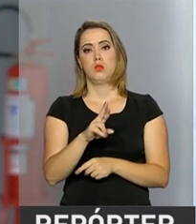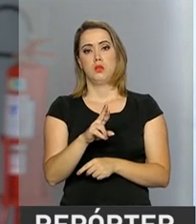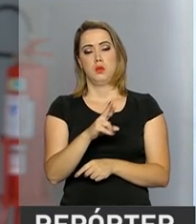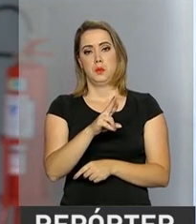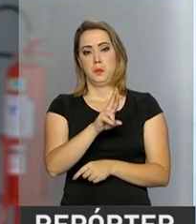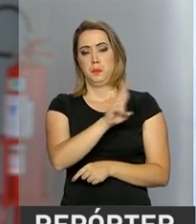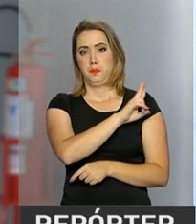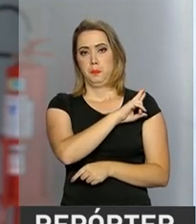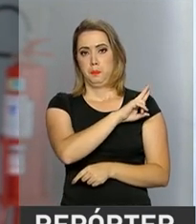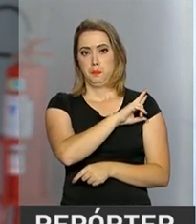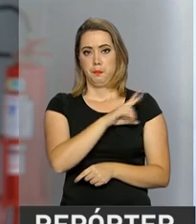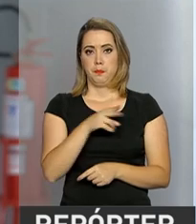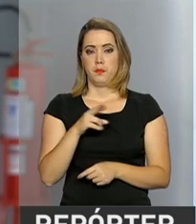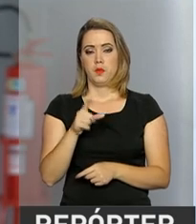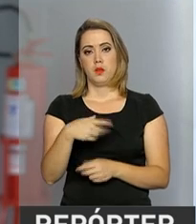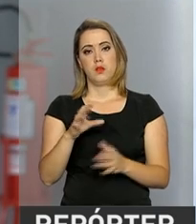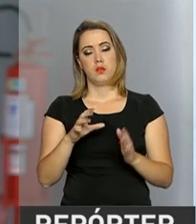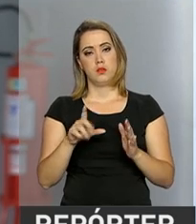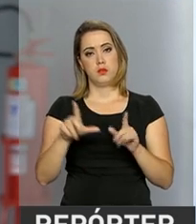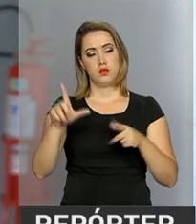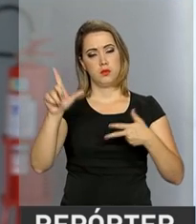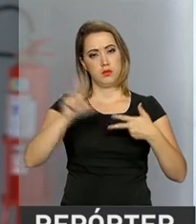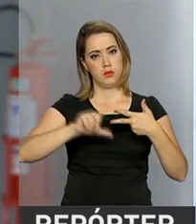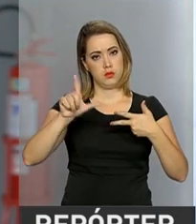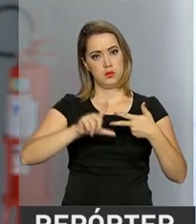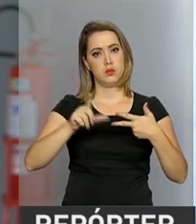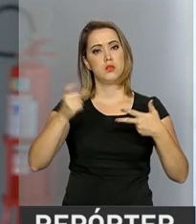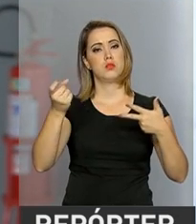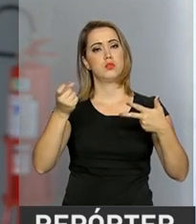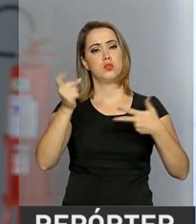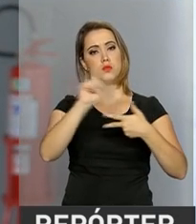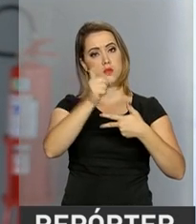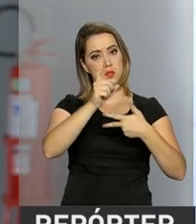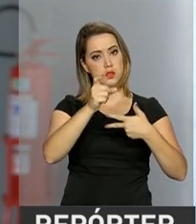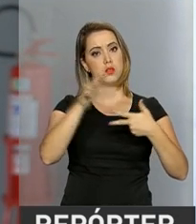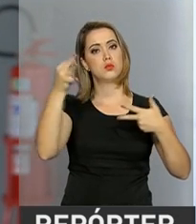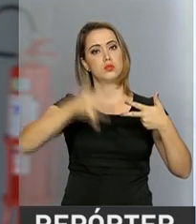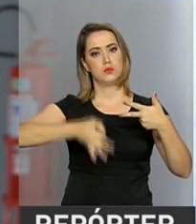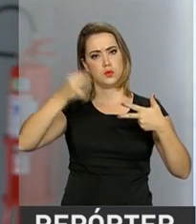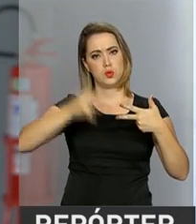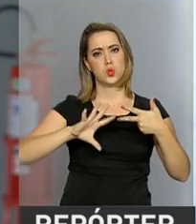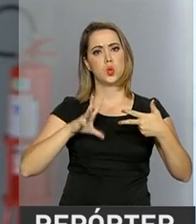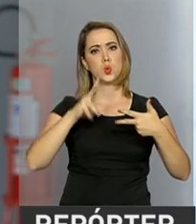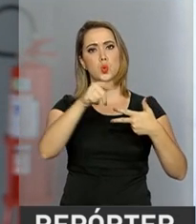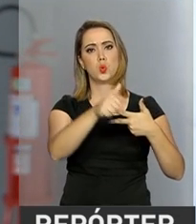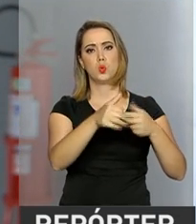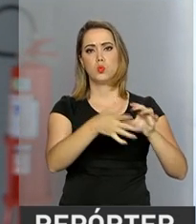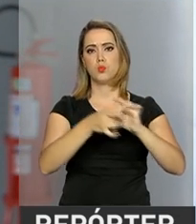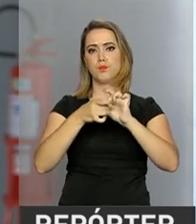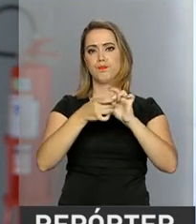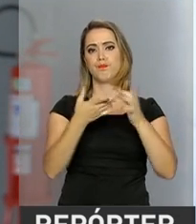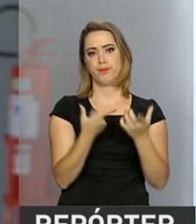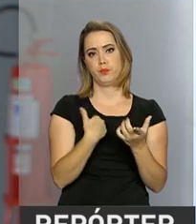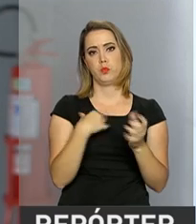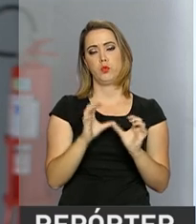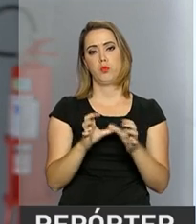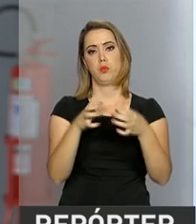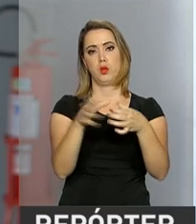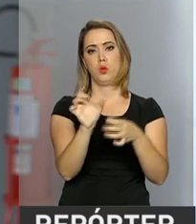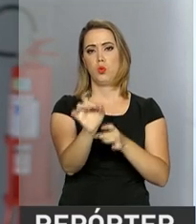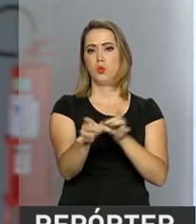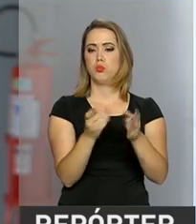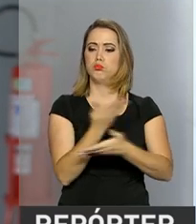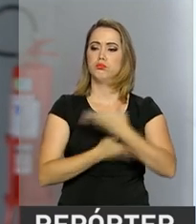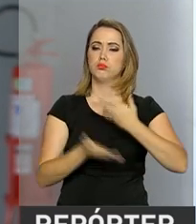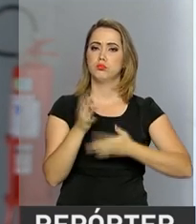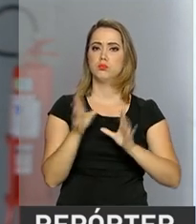poderes executivo legislativo e judiciário e também de um comitê de integração e cooperação